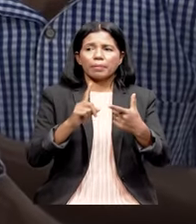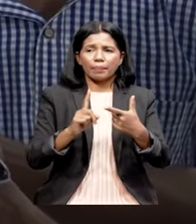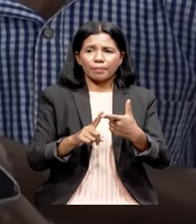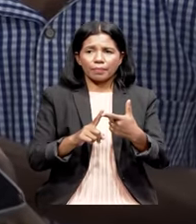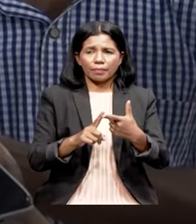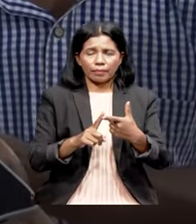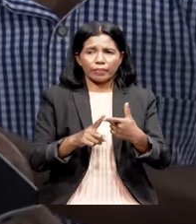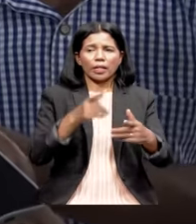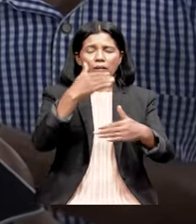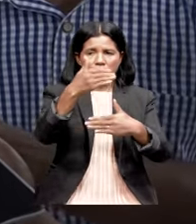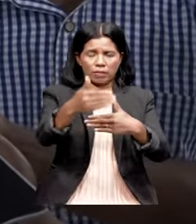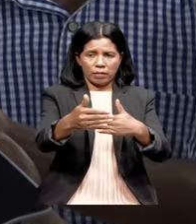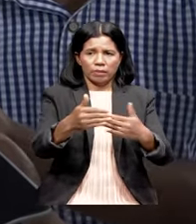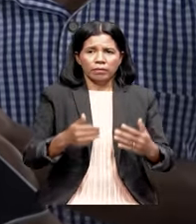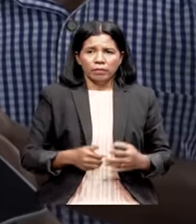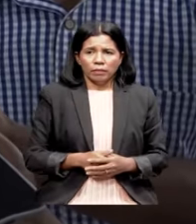sessão